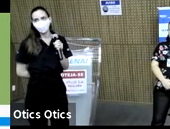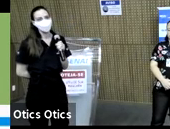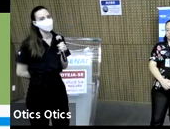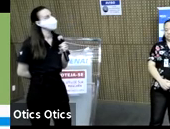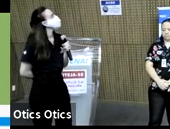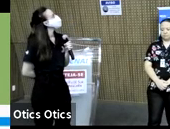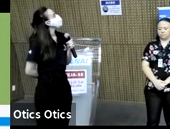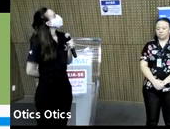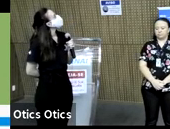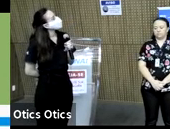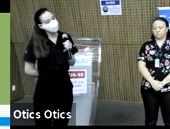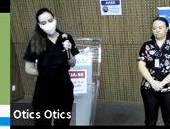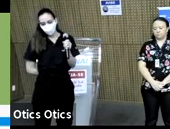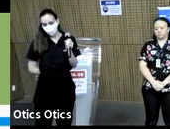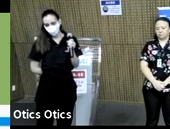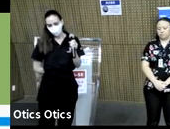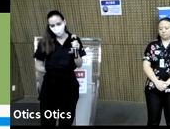unidade.